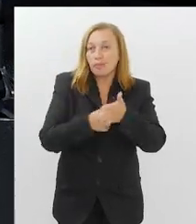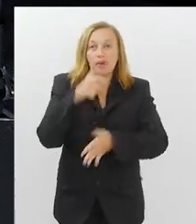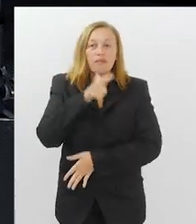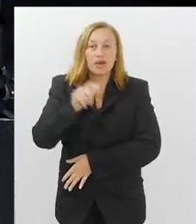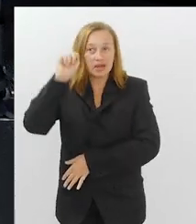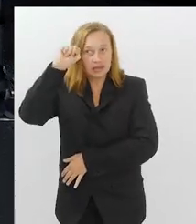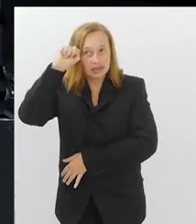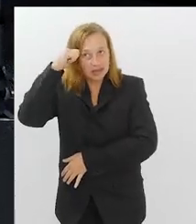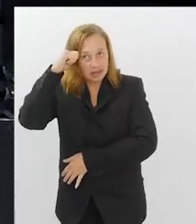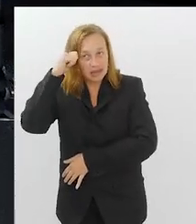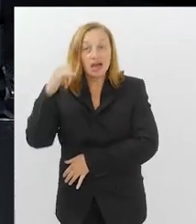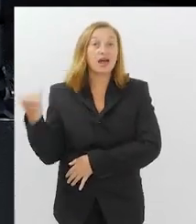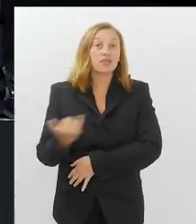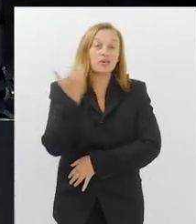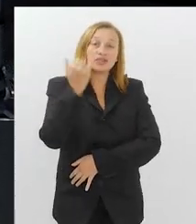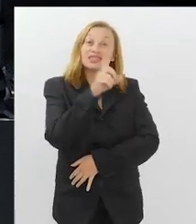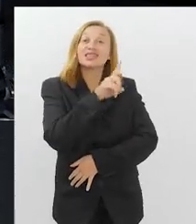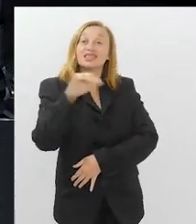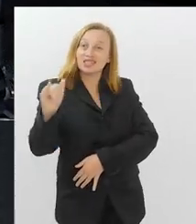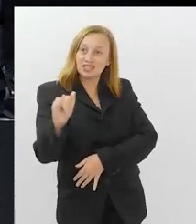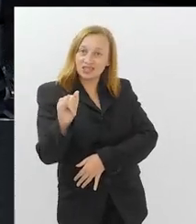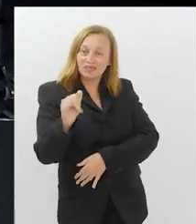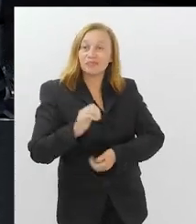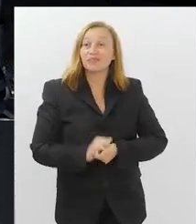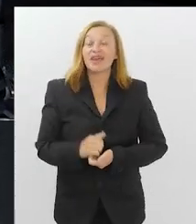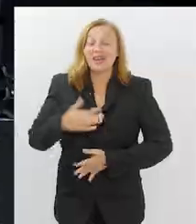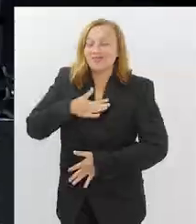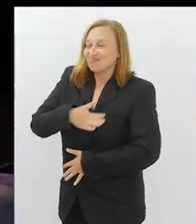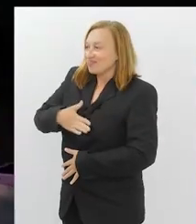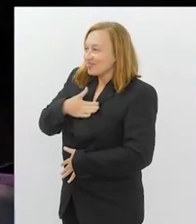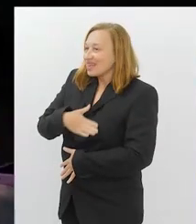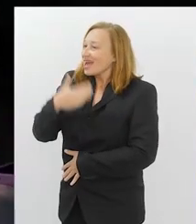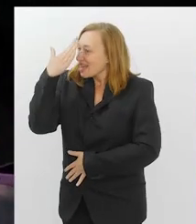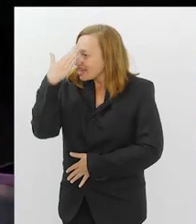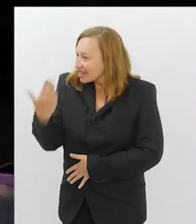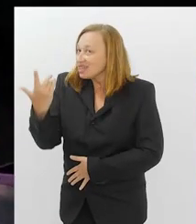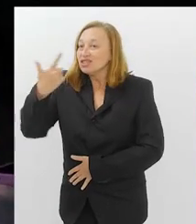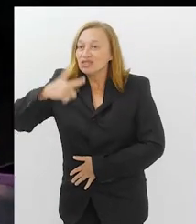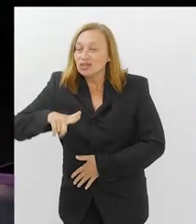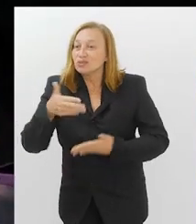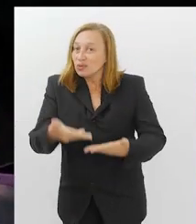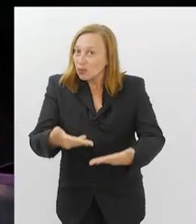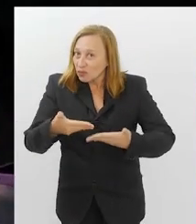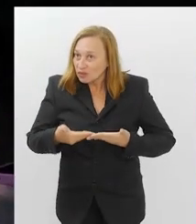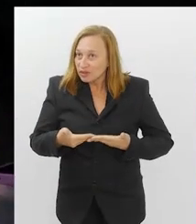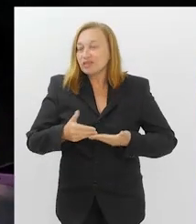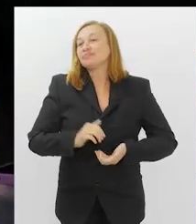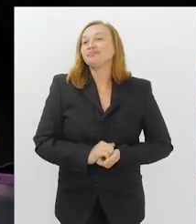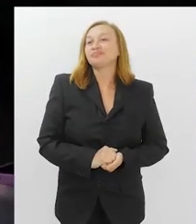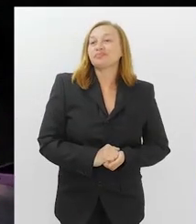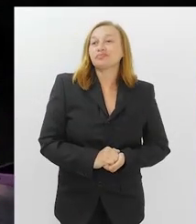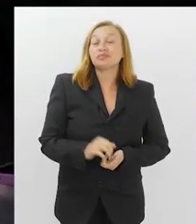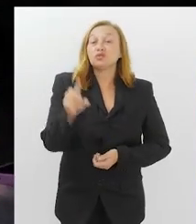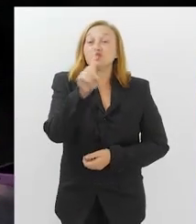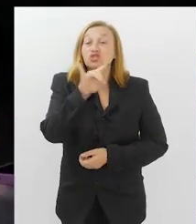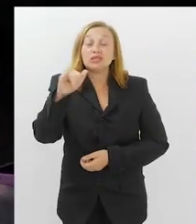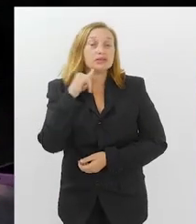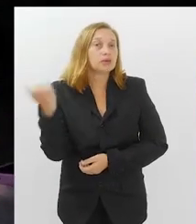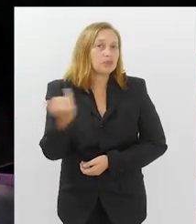data, deputada? É um prazer, primeiramente, agradeço mais uma vez o convite. As datas